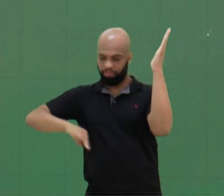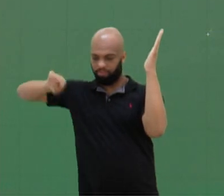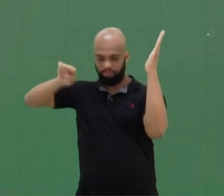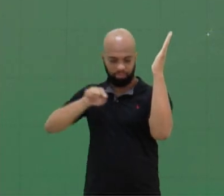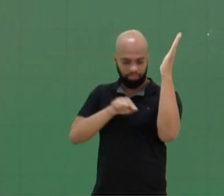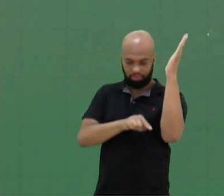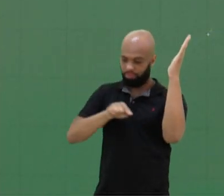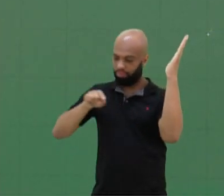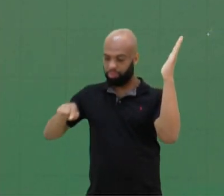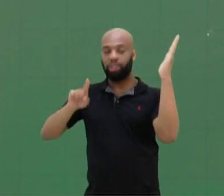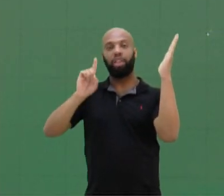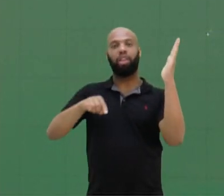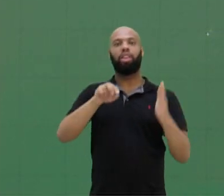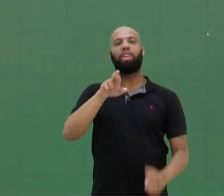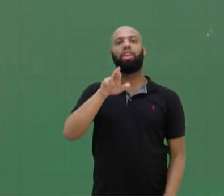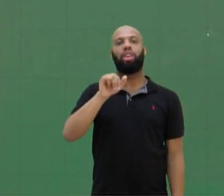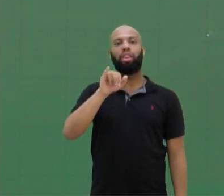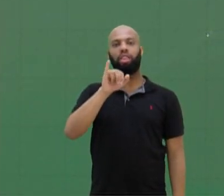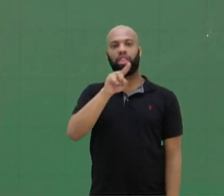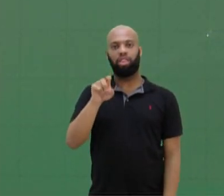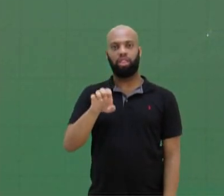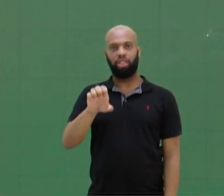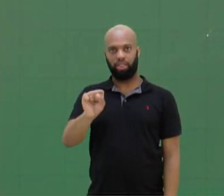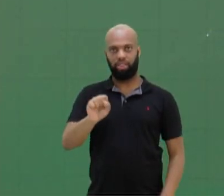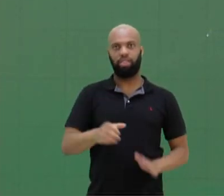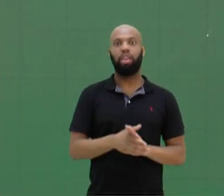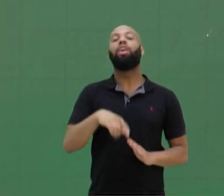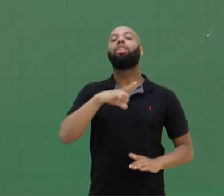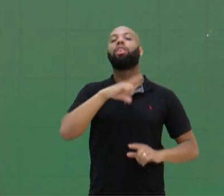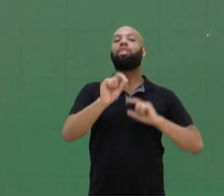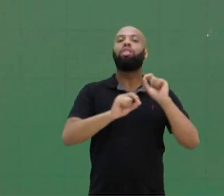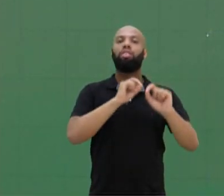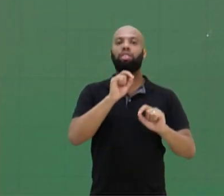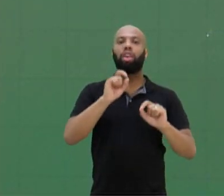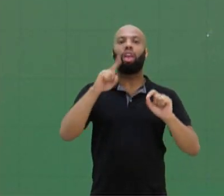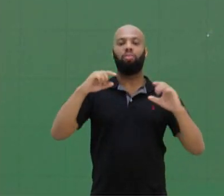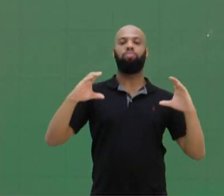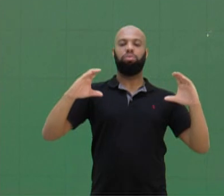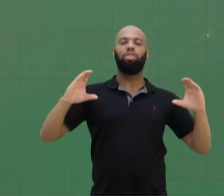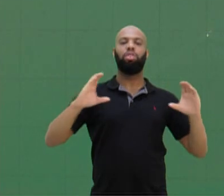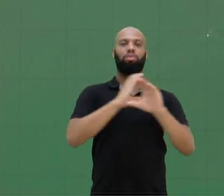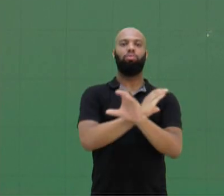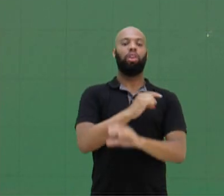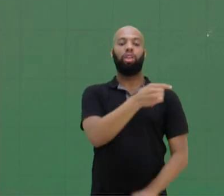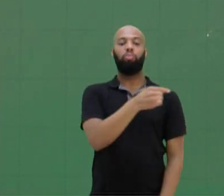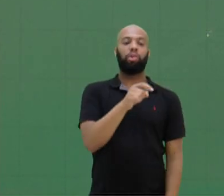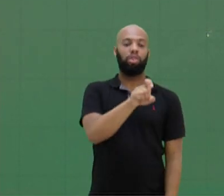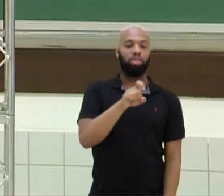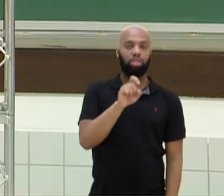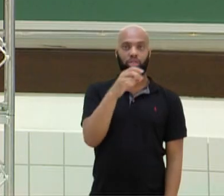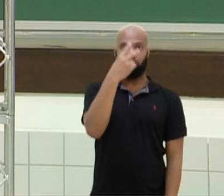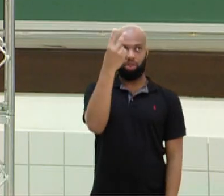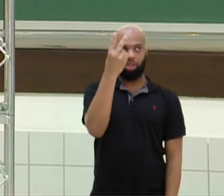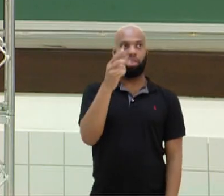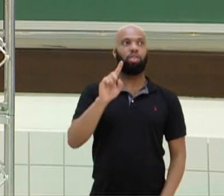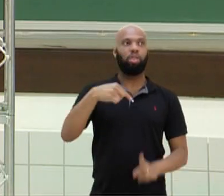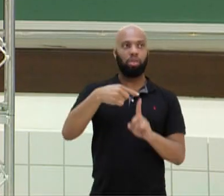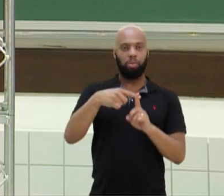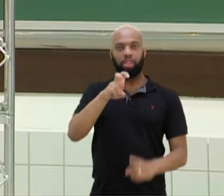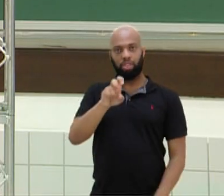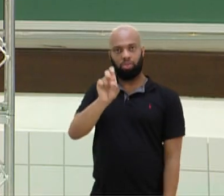Terceiro dado importante aqui, as raízes. Eu preciso saber por onde a parábola passa no